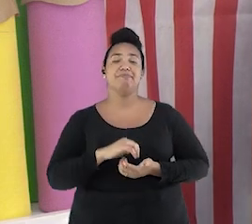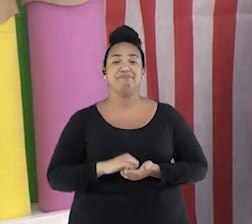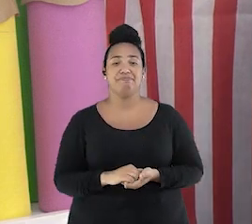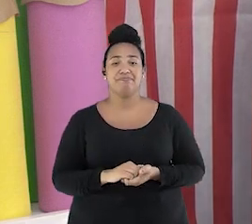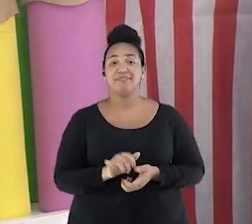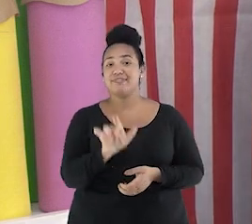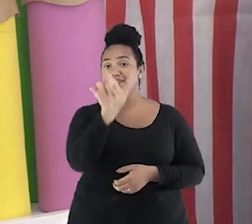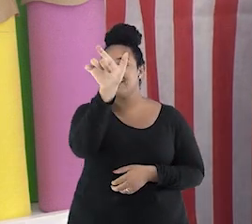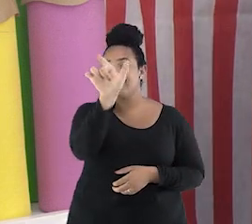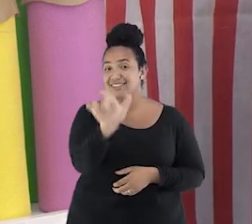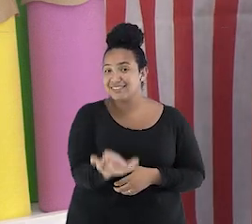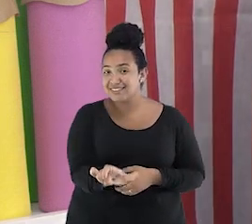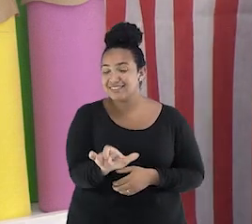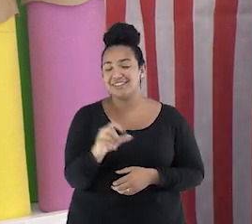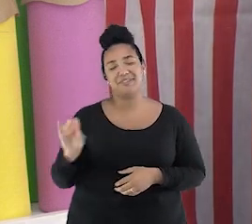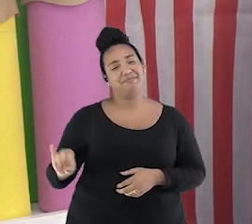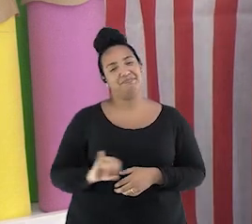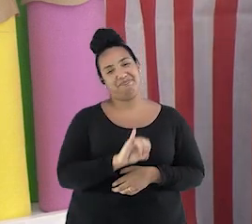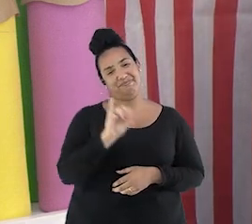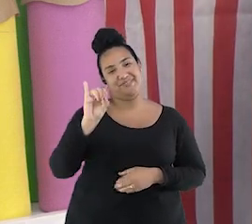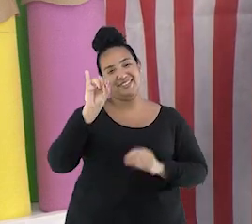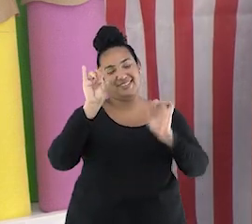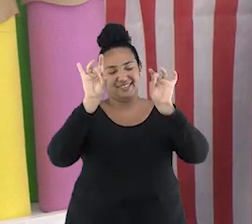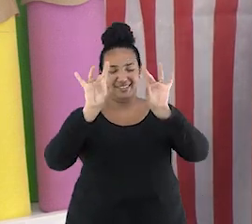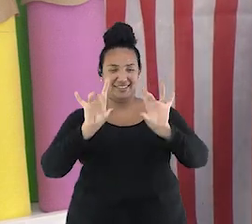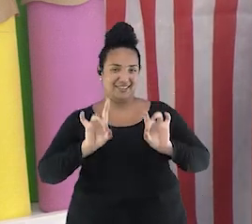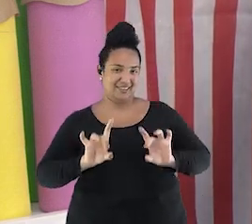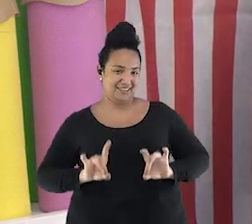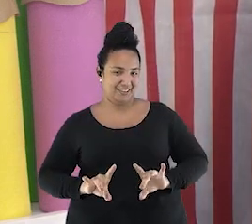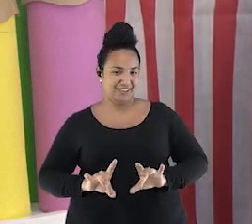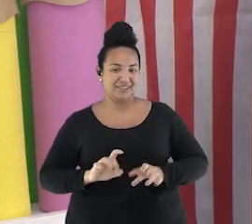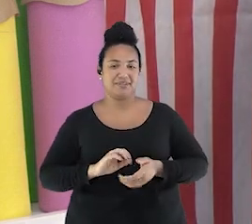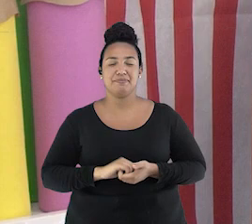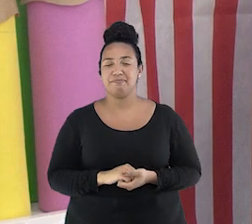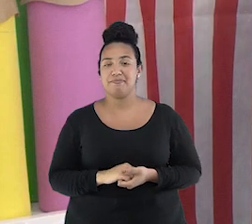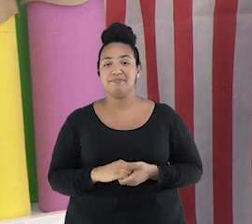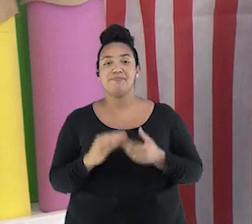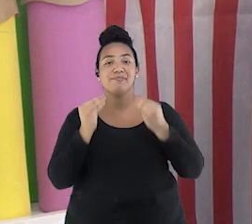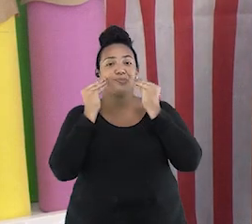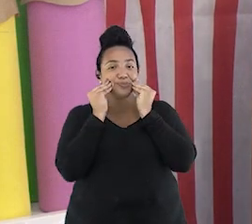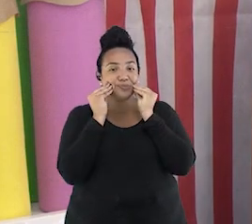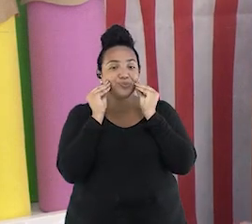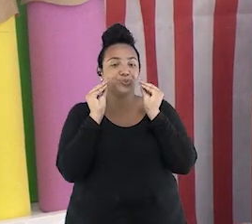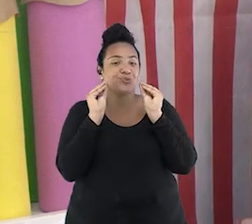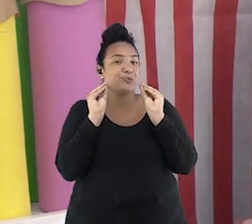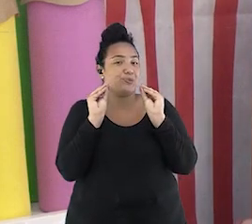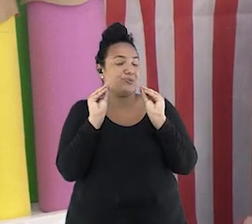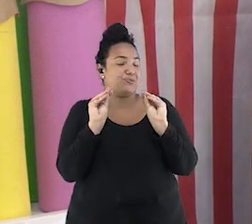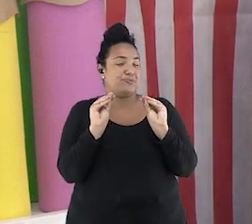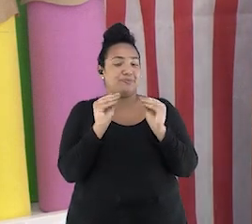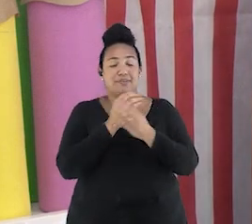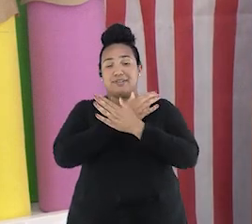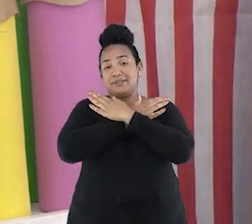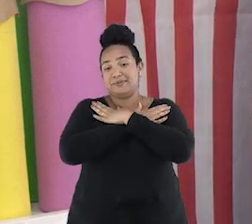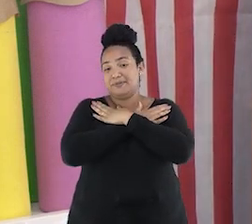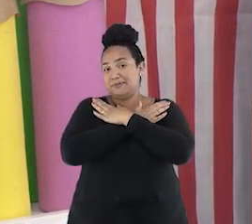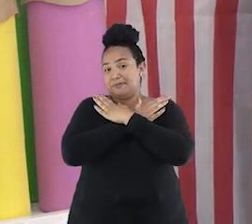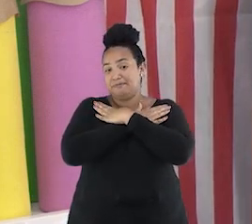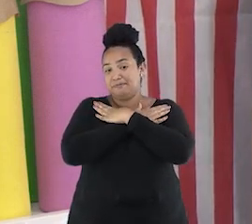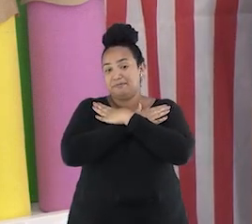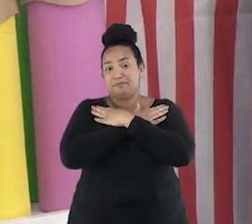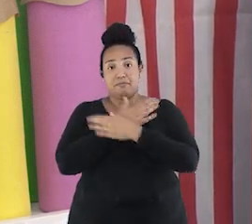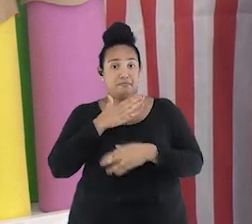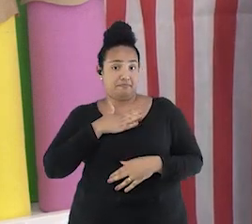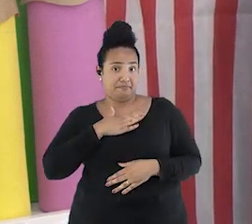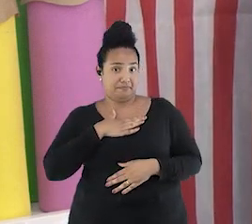é. Você é muito importante e especial. Um beijo carinhoso e um